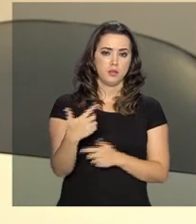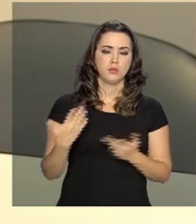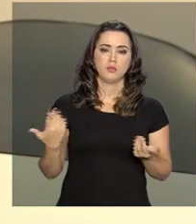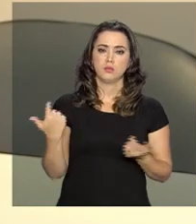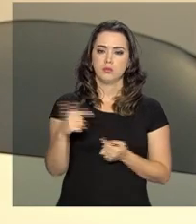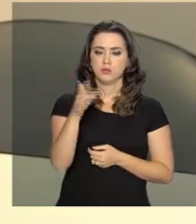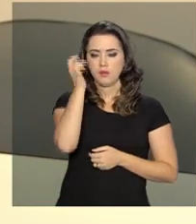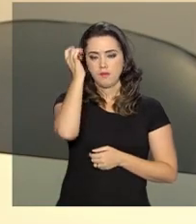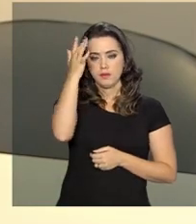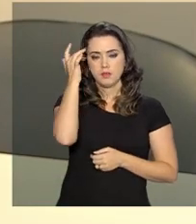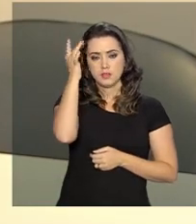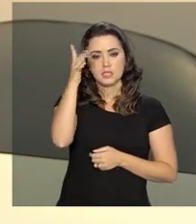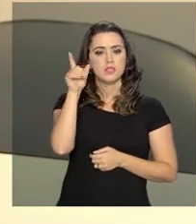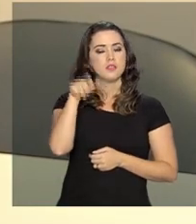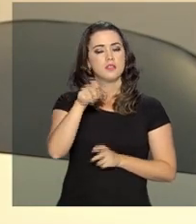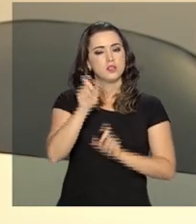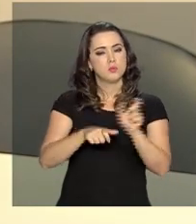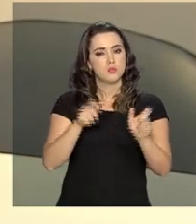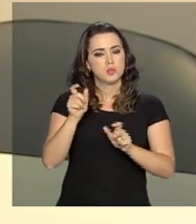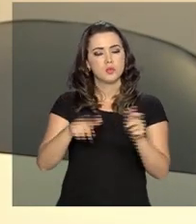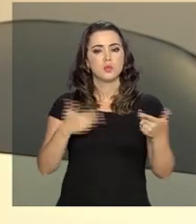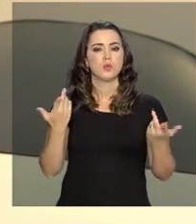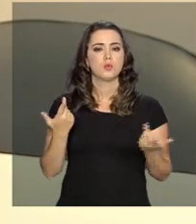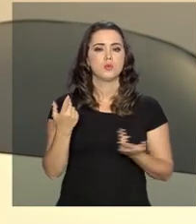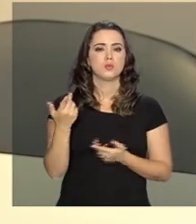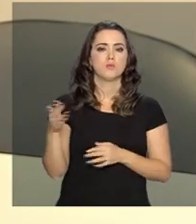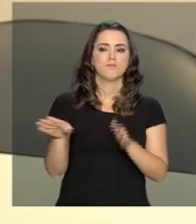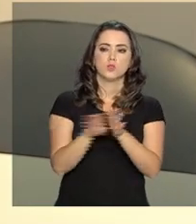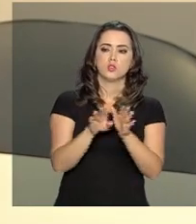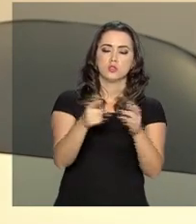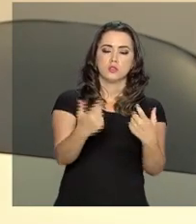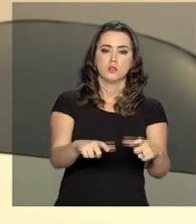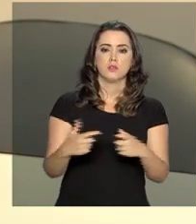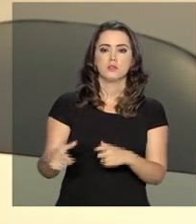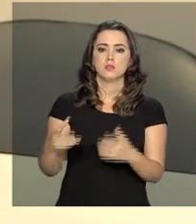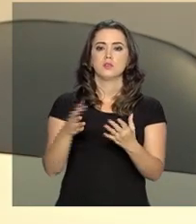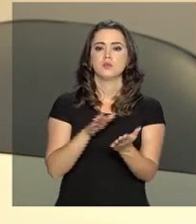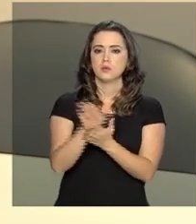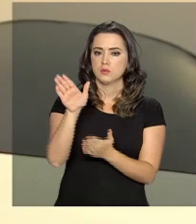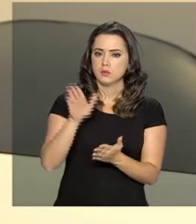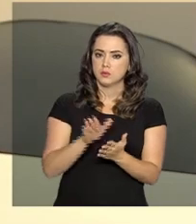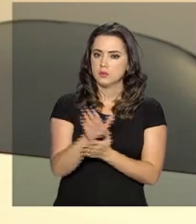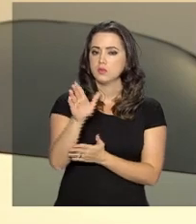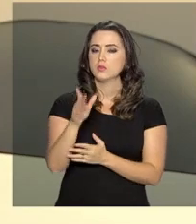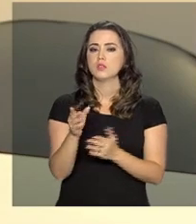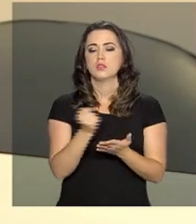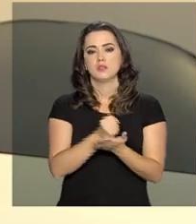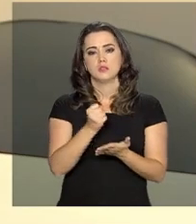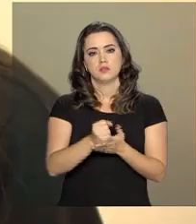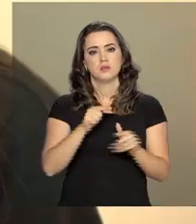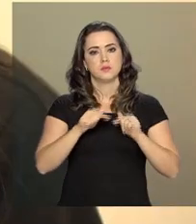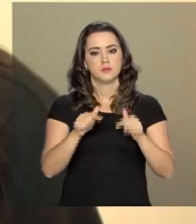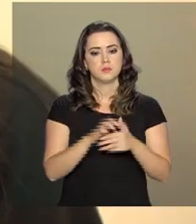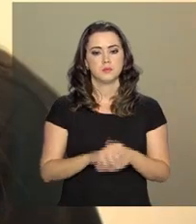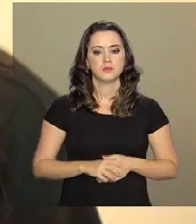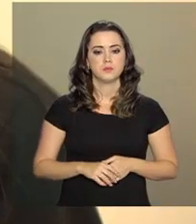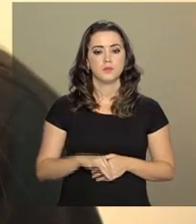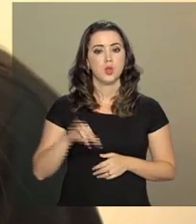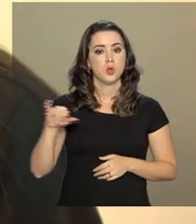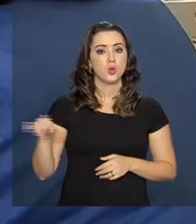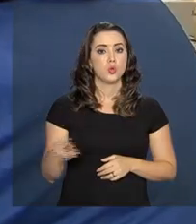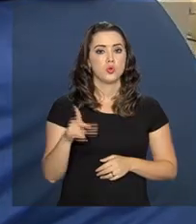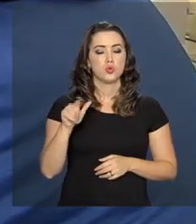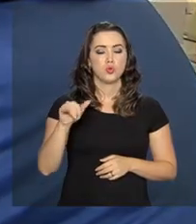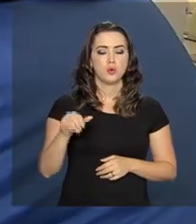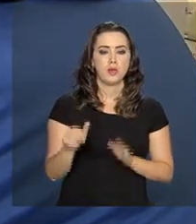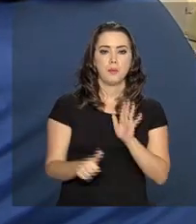a facilidade, que o trabalhador não tem essa facilidade de ir até um posto e emitir e retirar a sua carteira de trabalho. Júlia tirou a